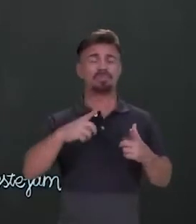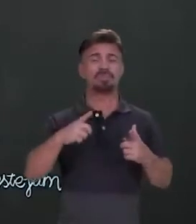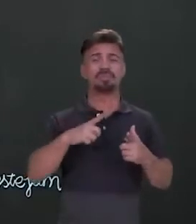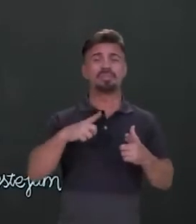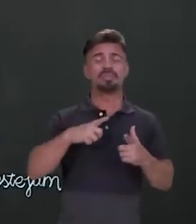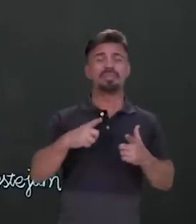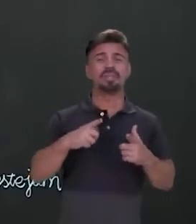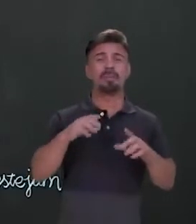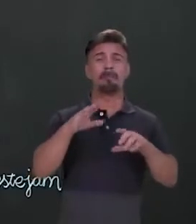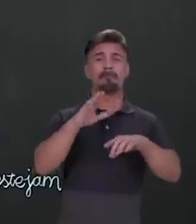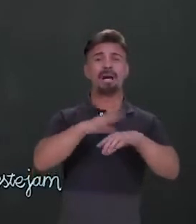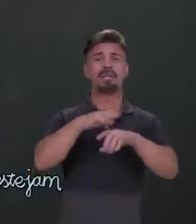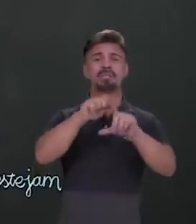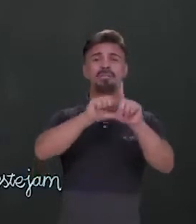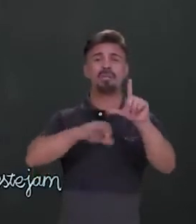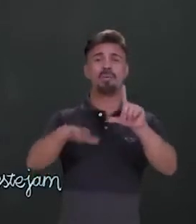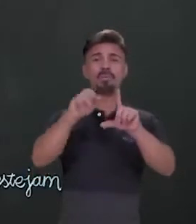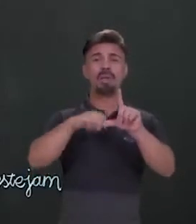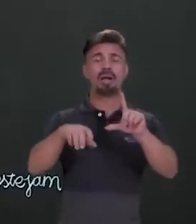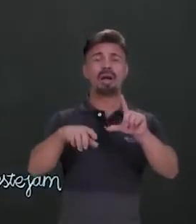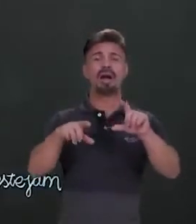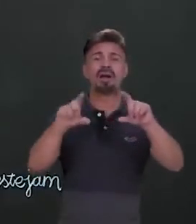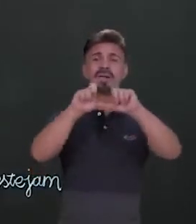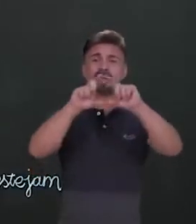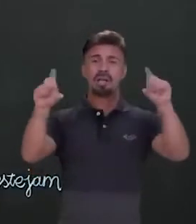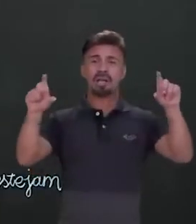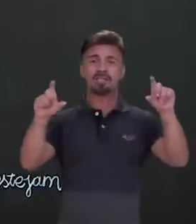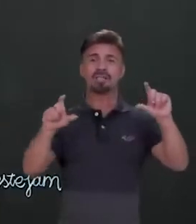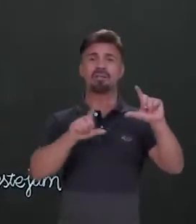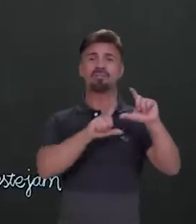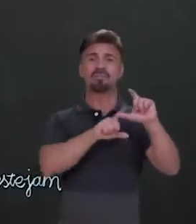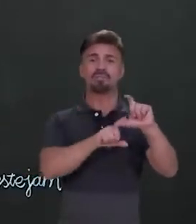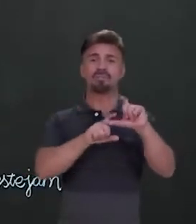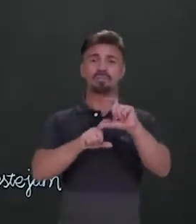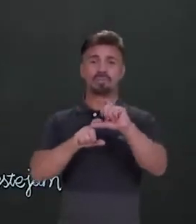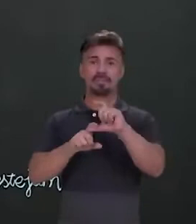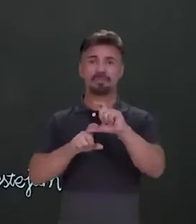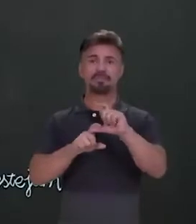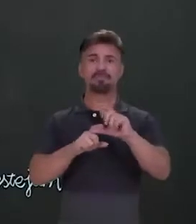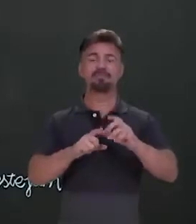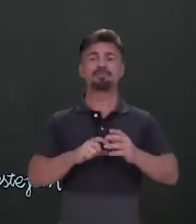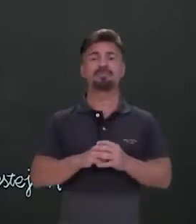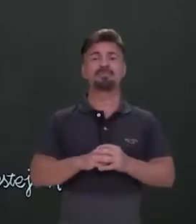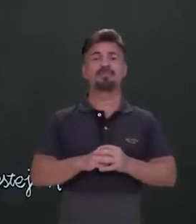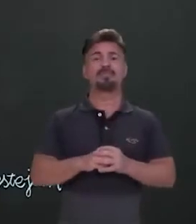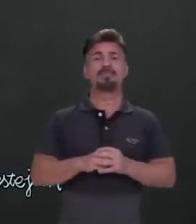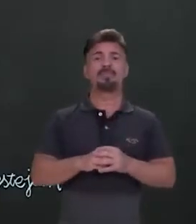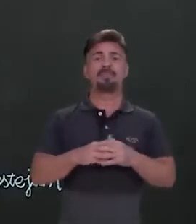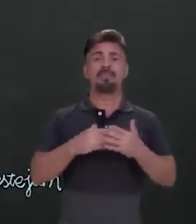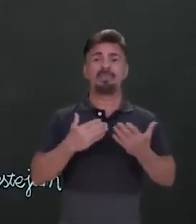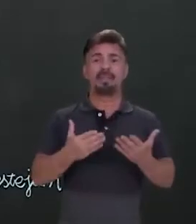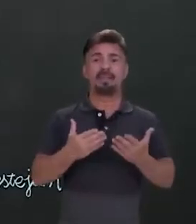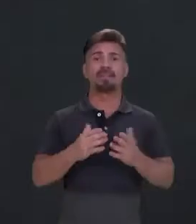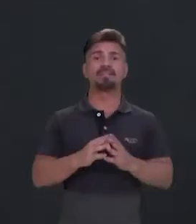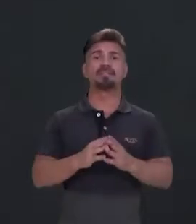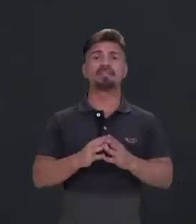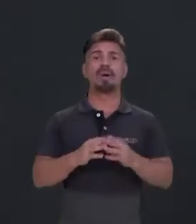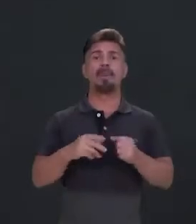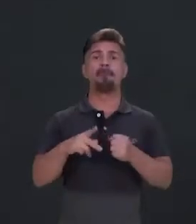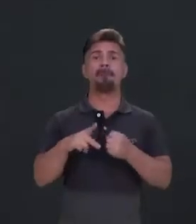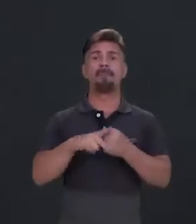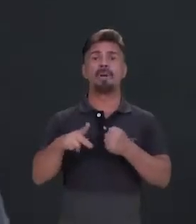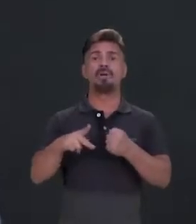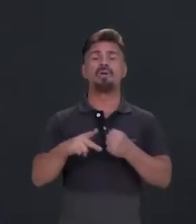são compartilhadas é uma oração subordinada também introduzida por um conectivo. Nesse caso, um